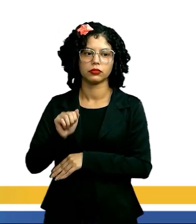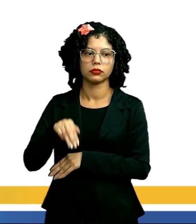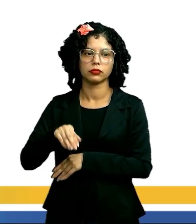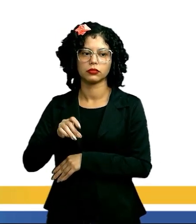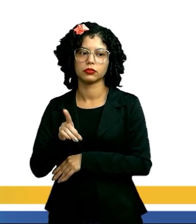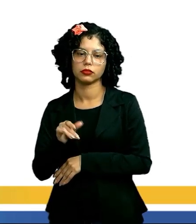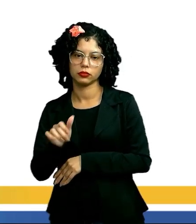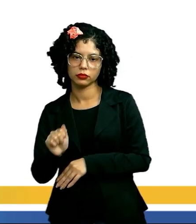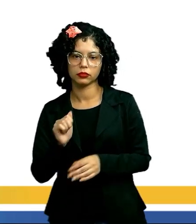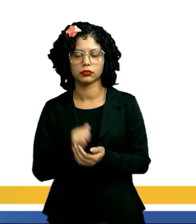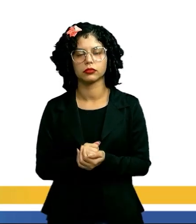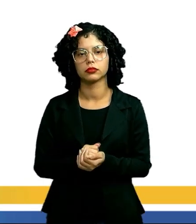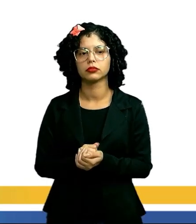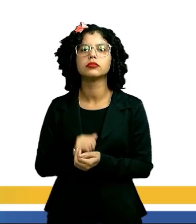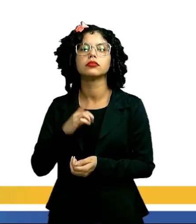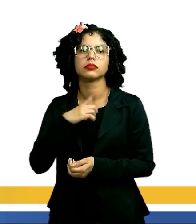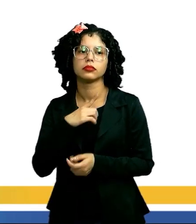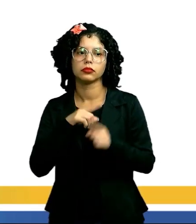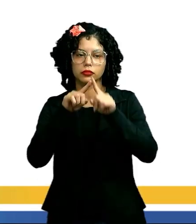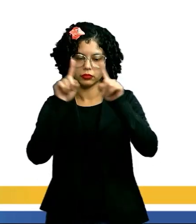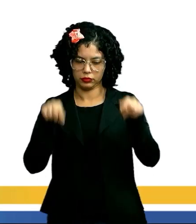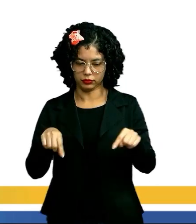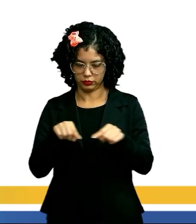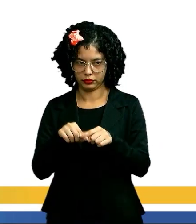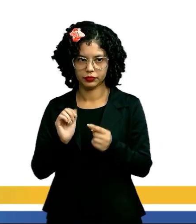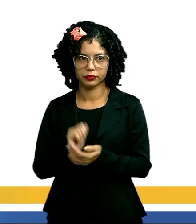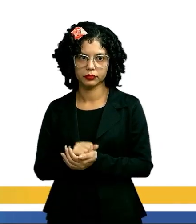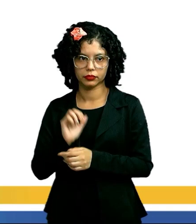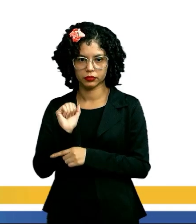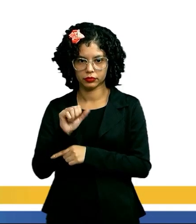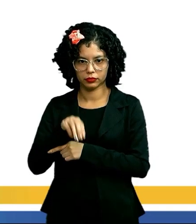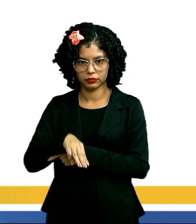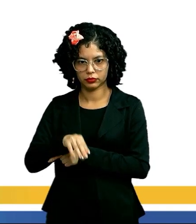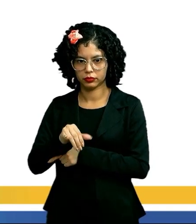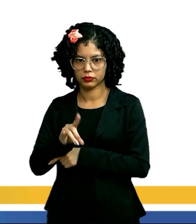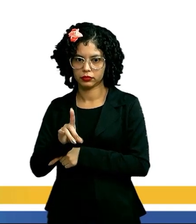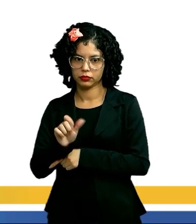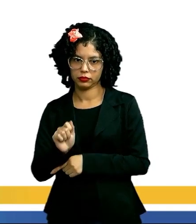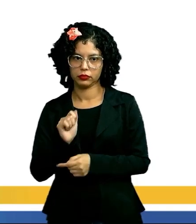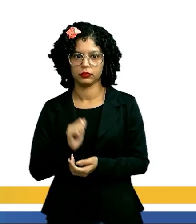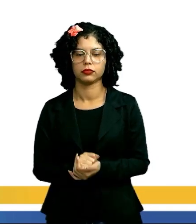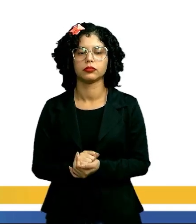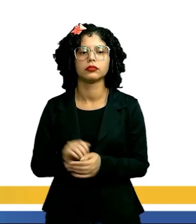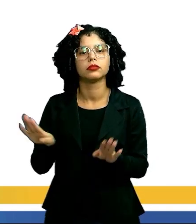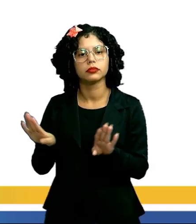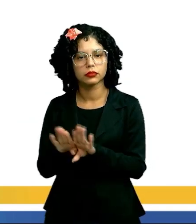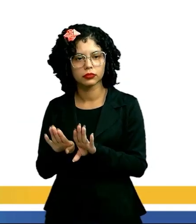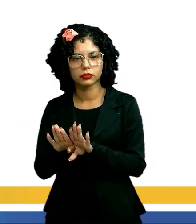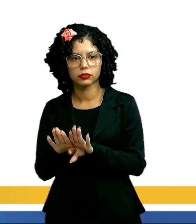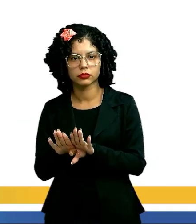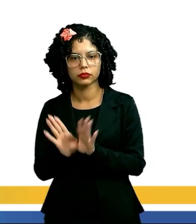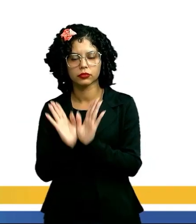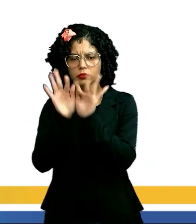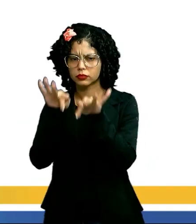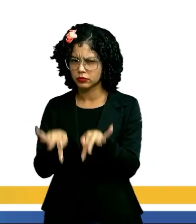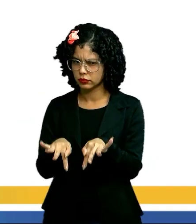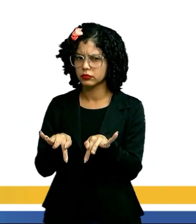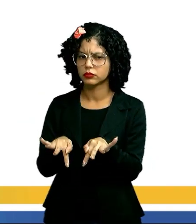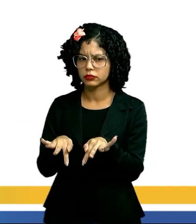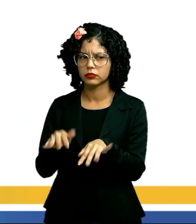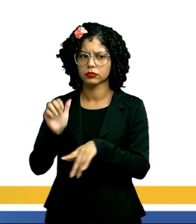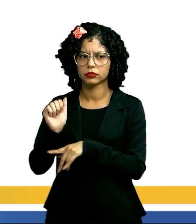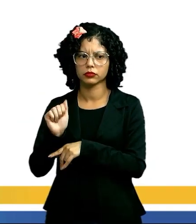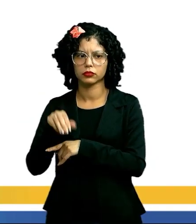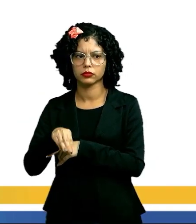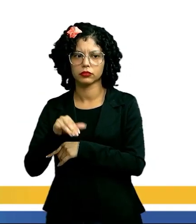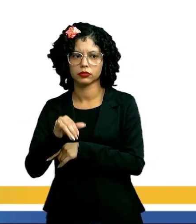dentro daquele ciclo quadrado, nós temos a amida na ampicilina e bem na extremidade da oxitetraciclina, nós